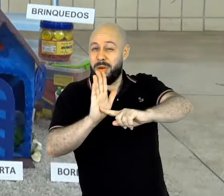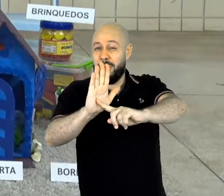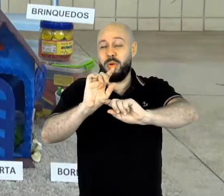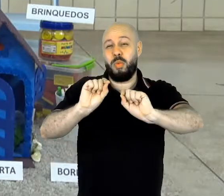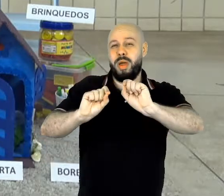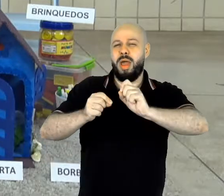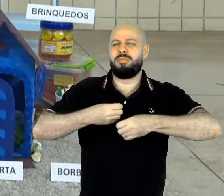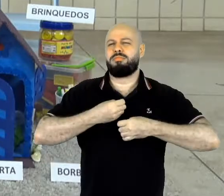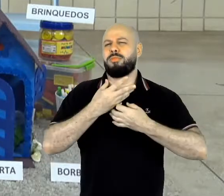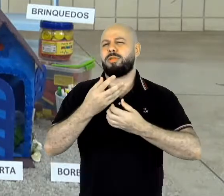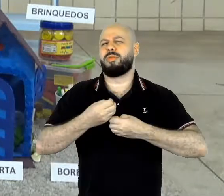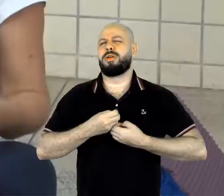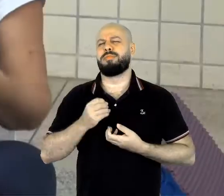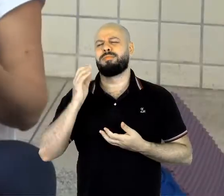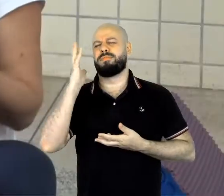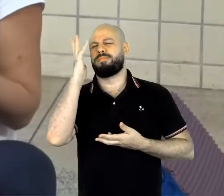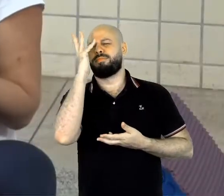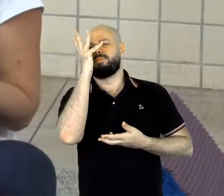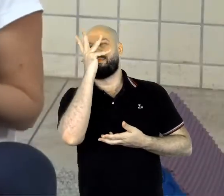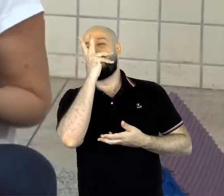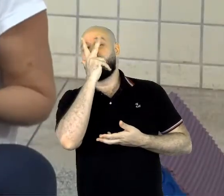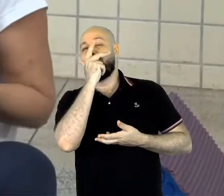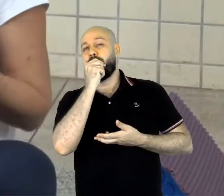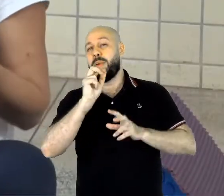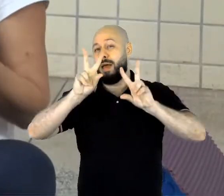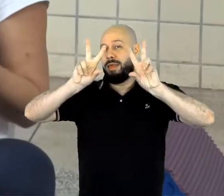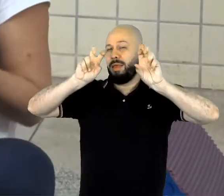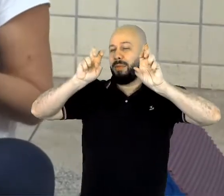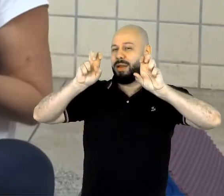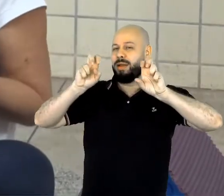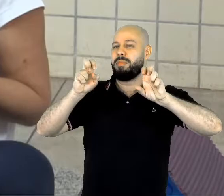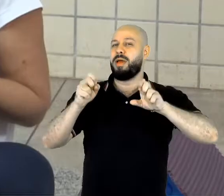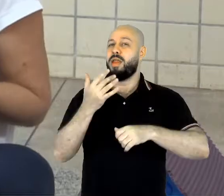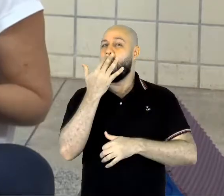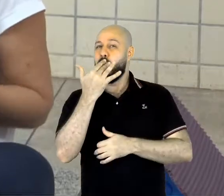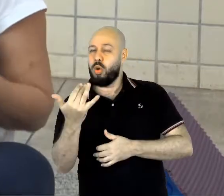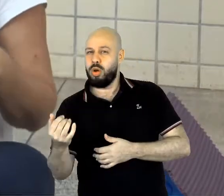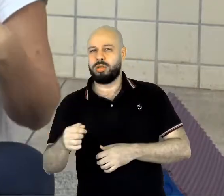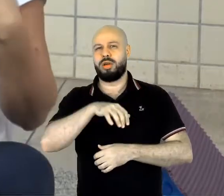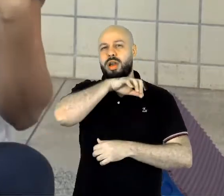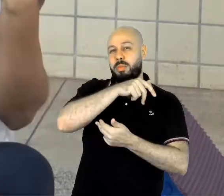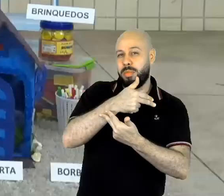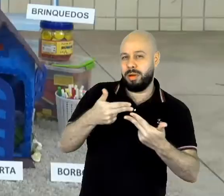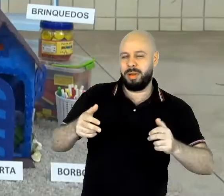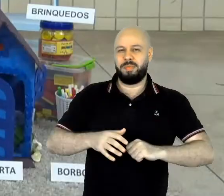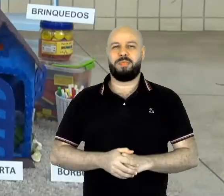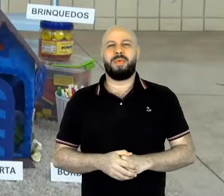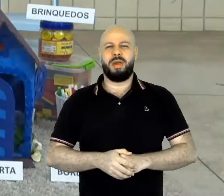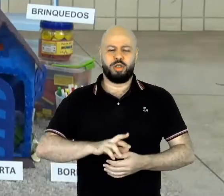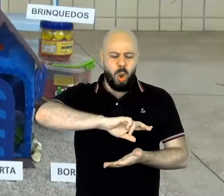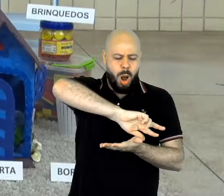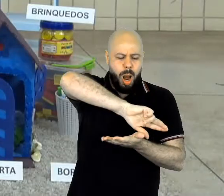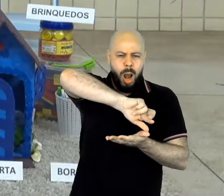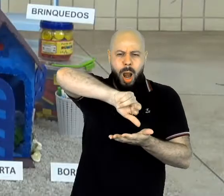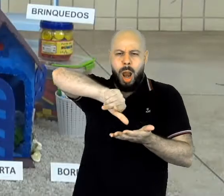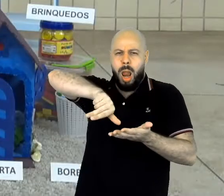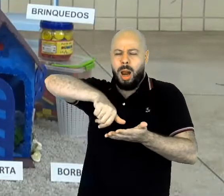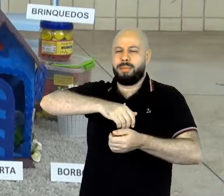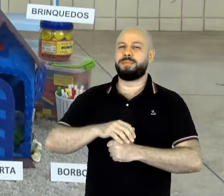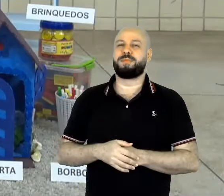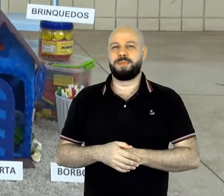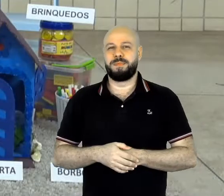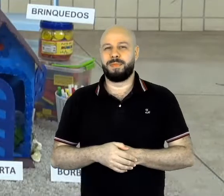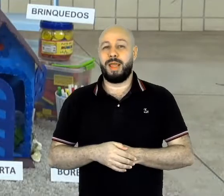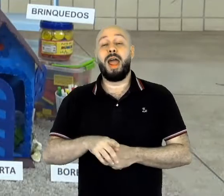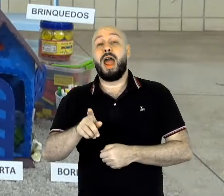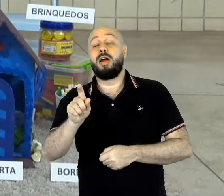poesia muito linda, que ela vai falar das cores, ela vai falar dos animais e de muito mais. E para você